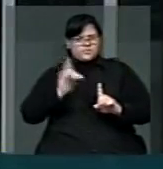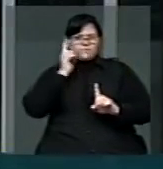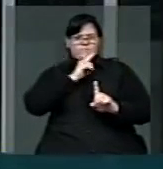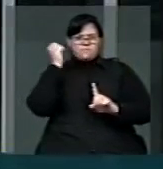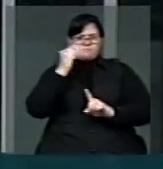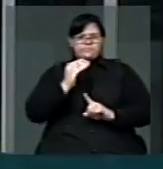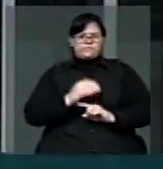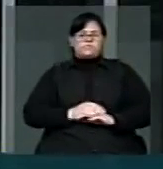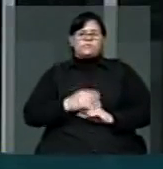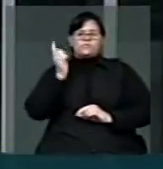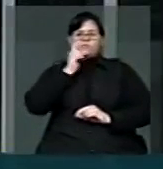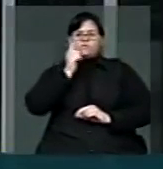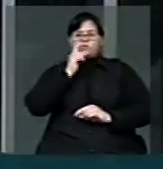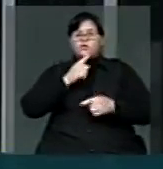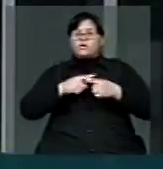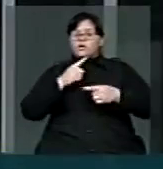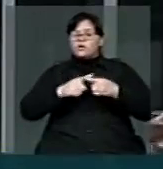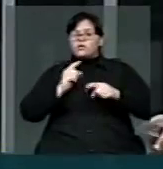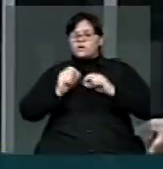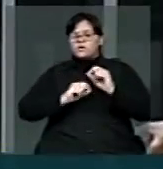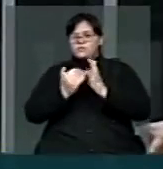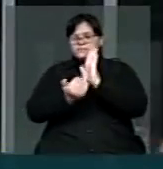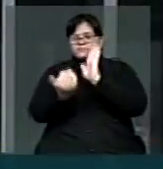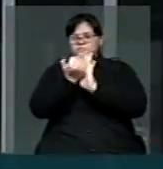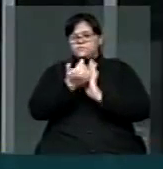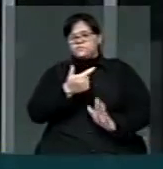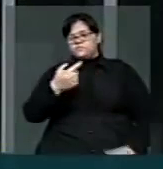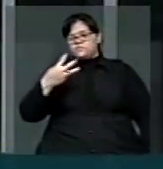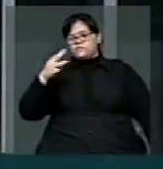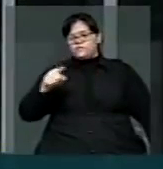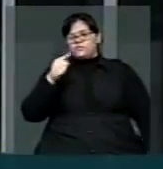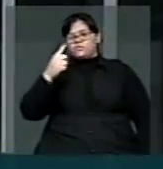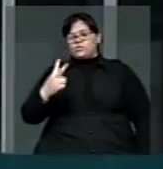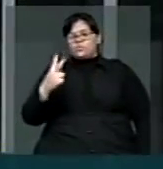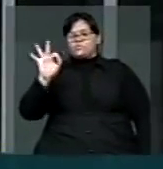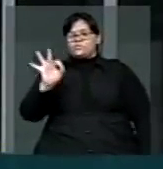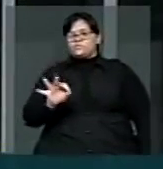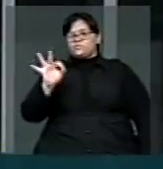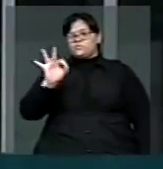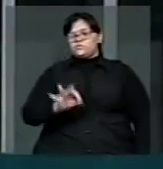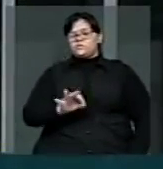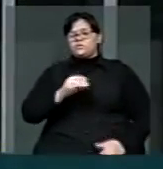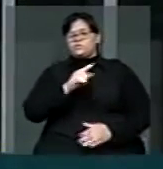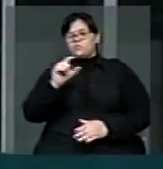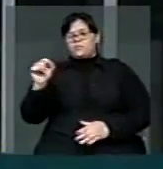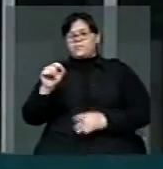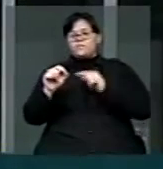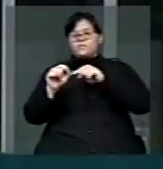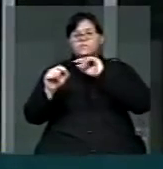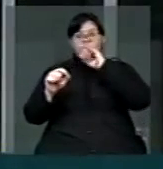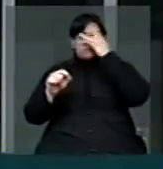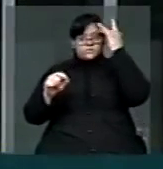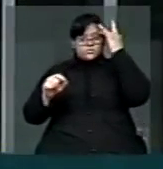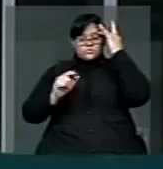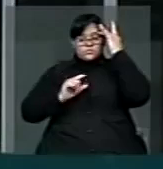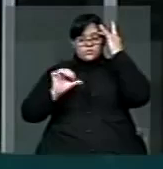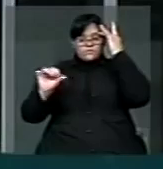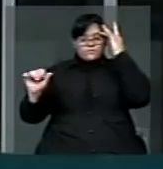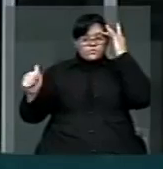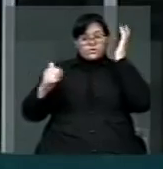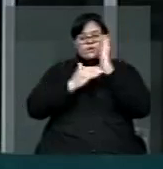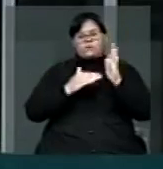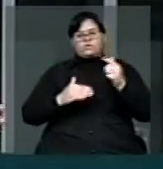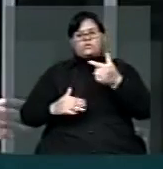0,816, acumulou alta de 23,2% entre 91 e 2000. A expectativa de vida ao nascer entre 91 e 2000